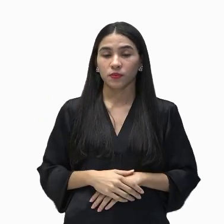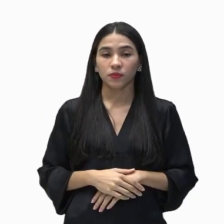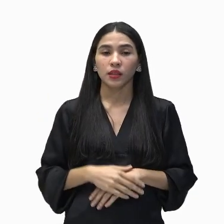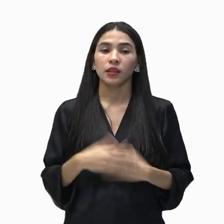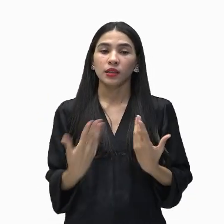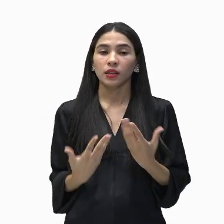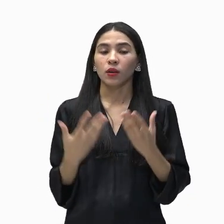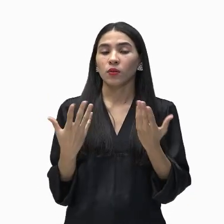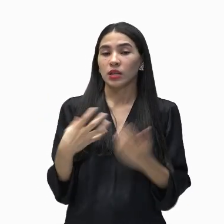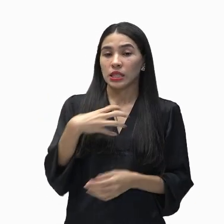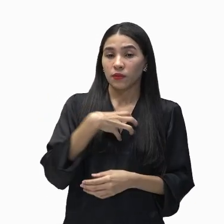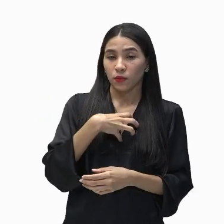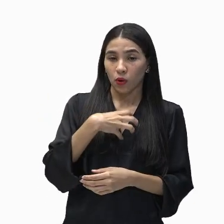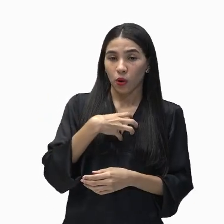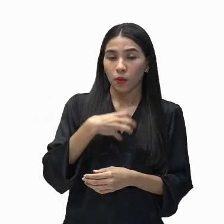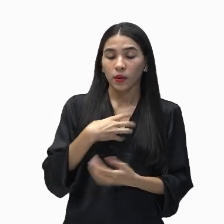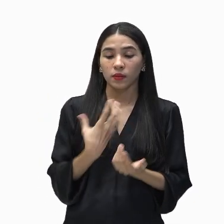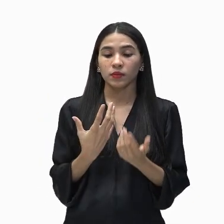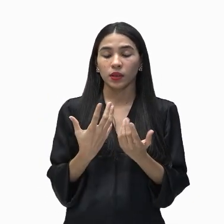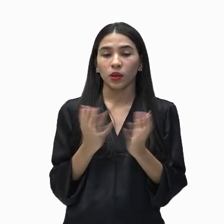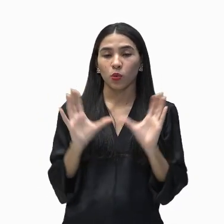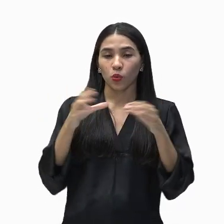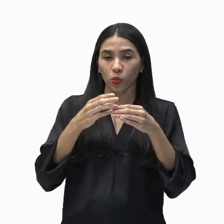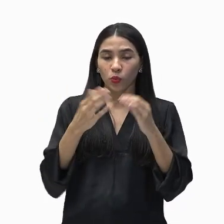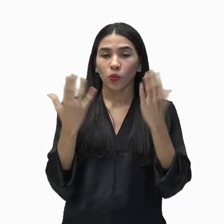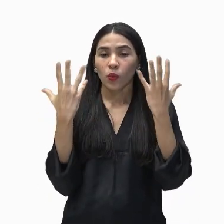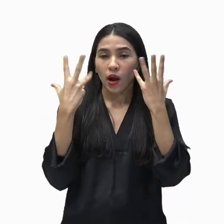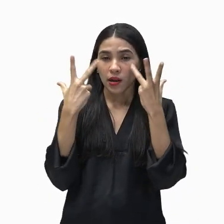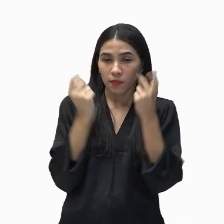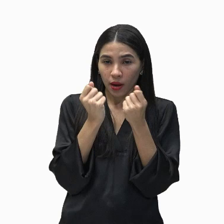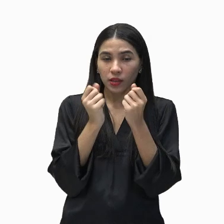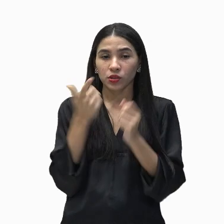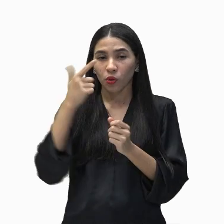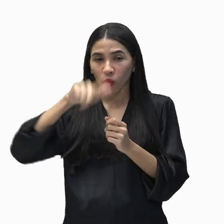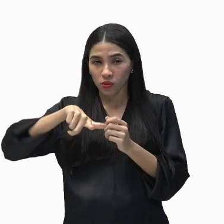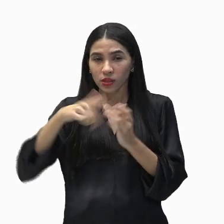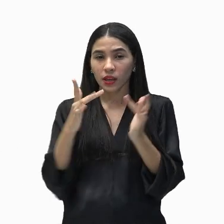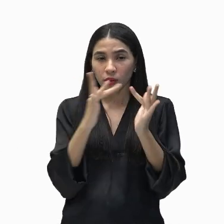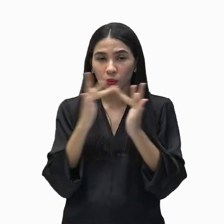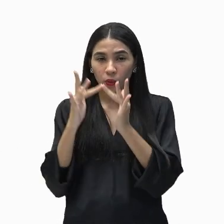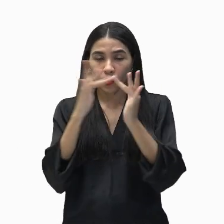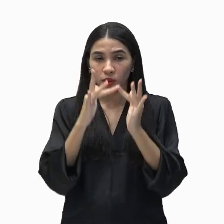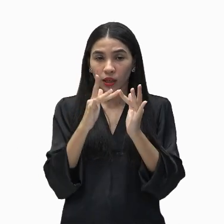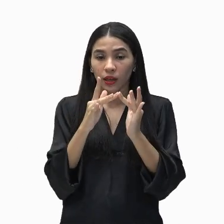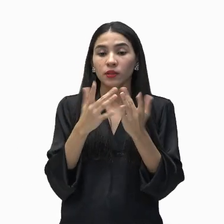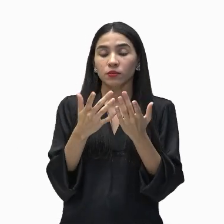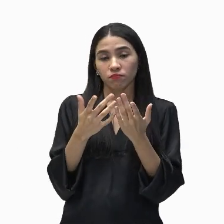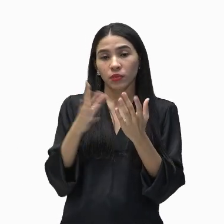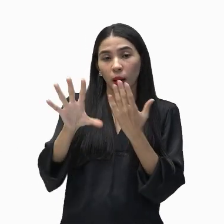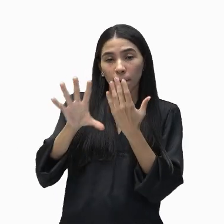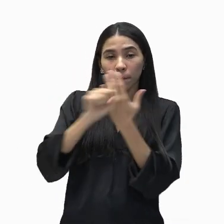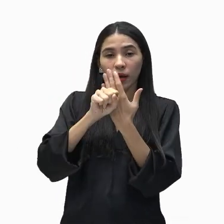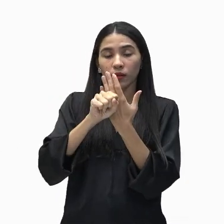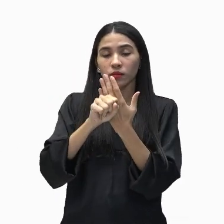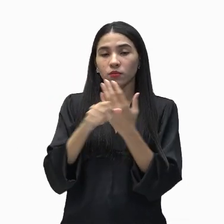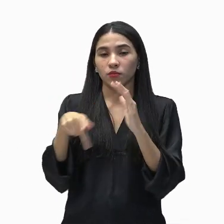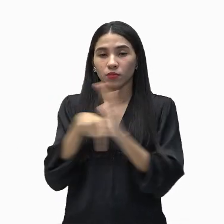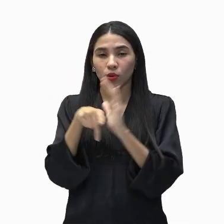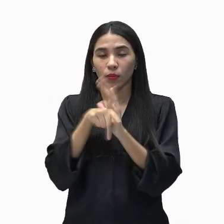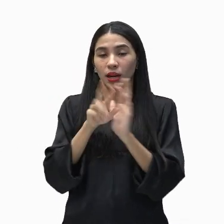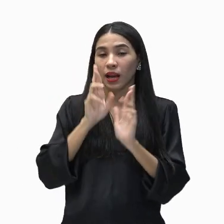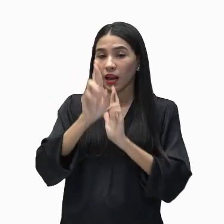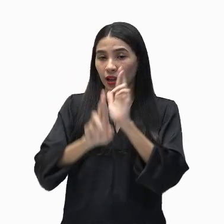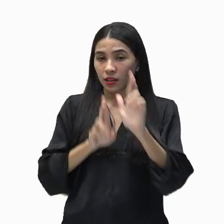animais detectam e processam a informação gerada por estímulo. E essa